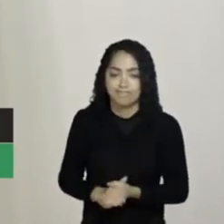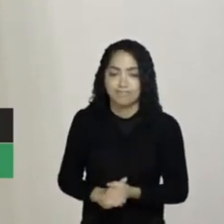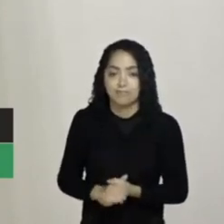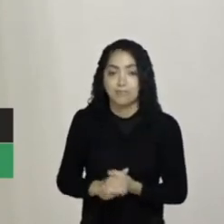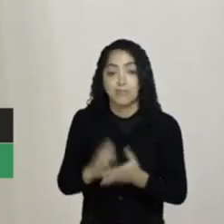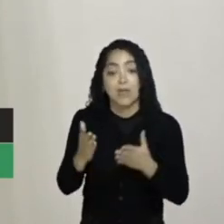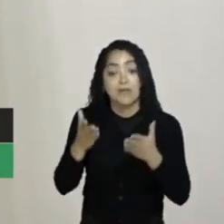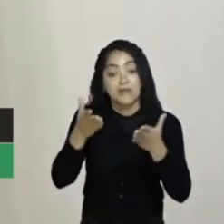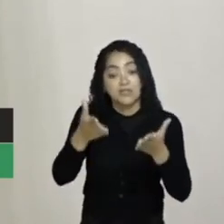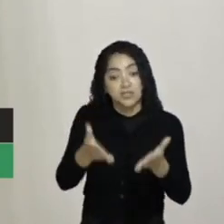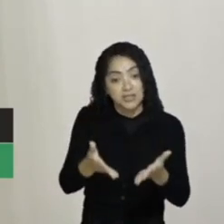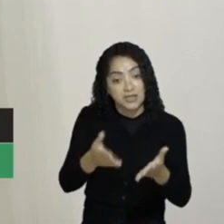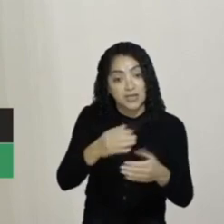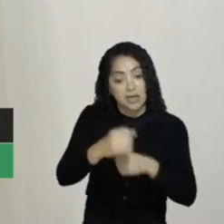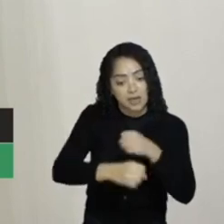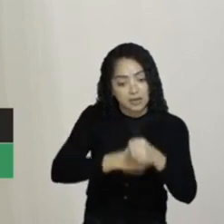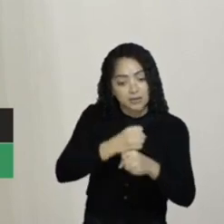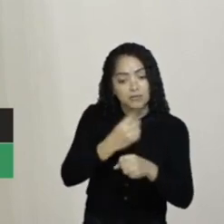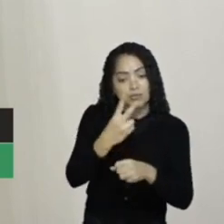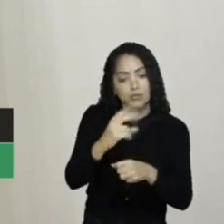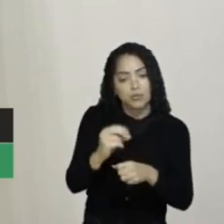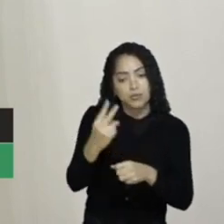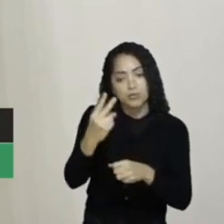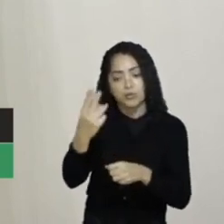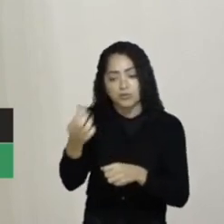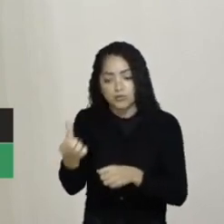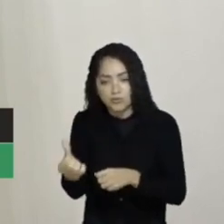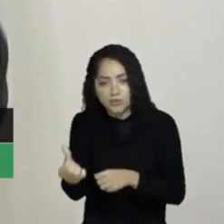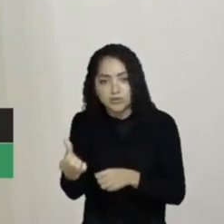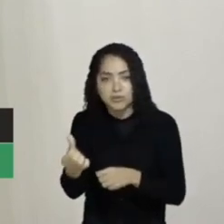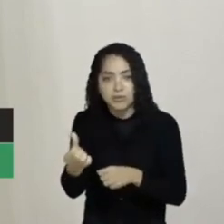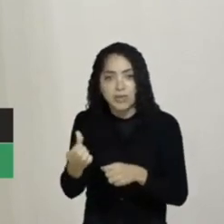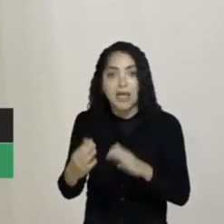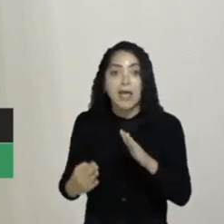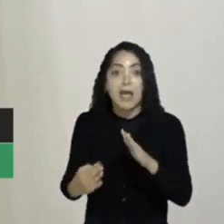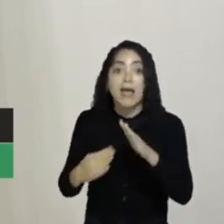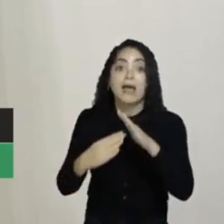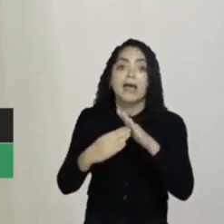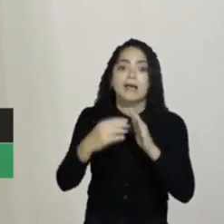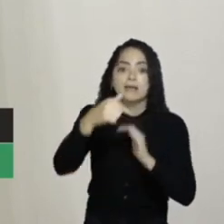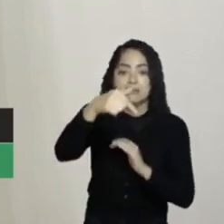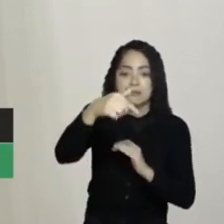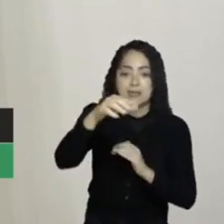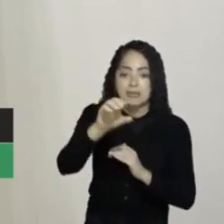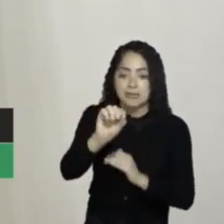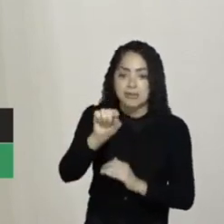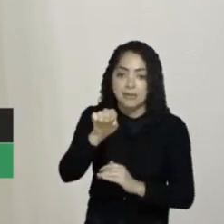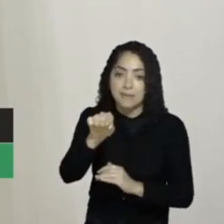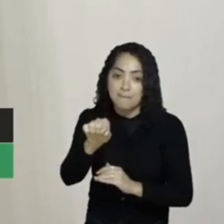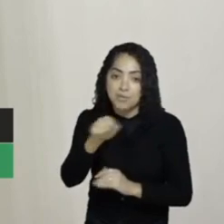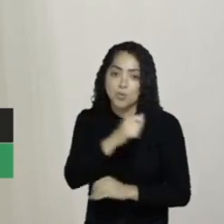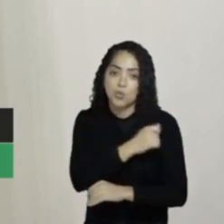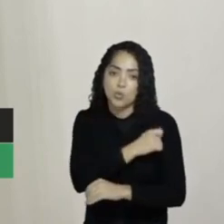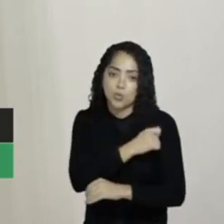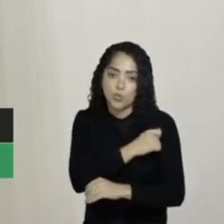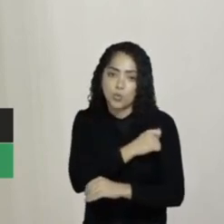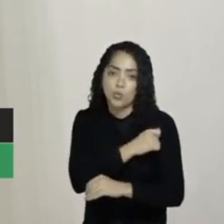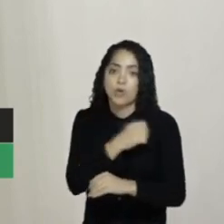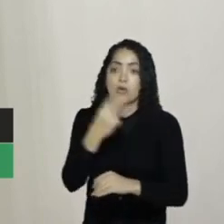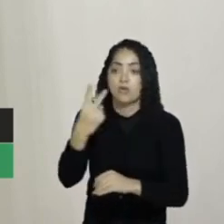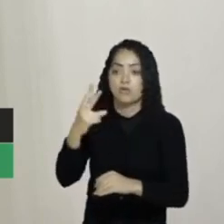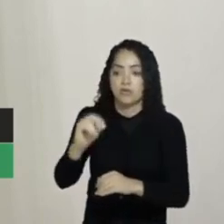chegar em 2026 a tendência é chegar a 70 mil alunos ou seja 20%